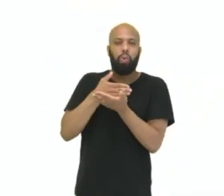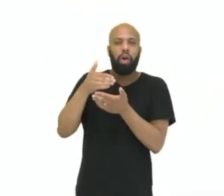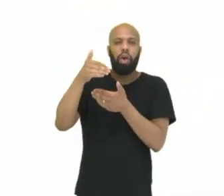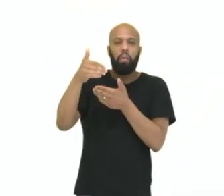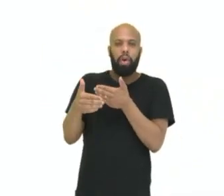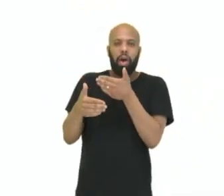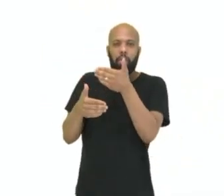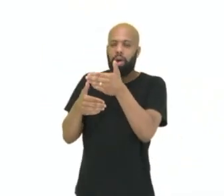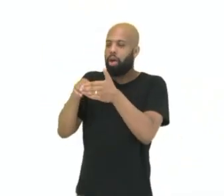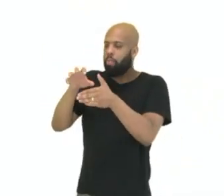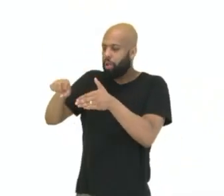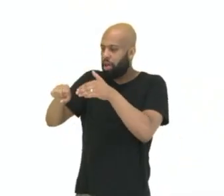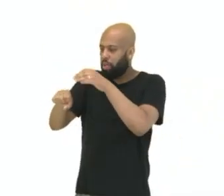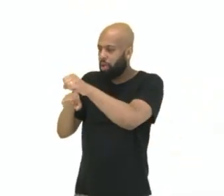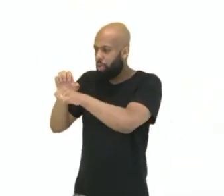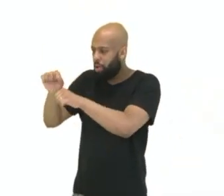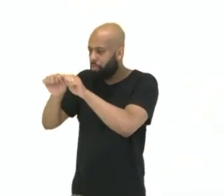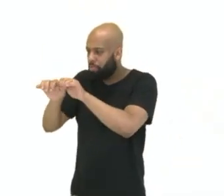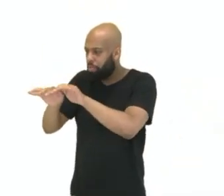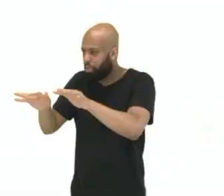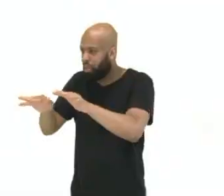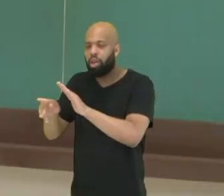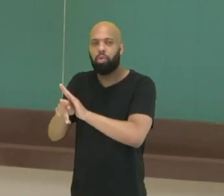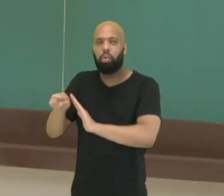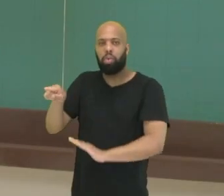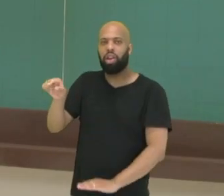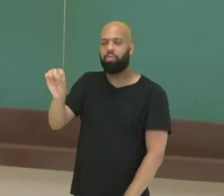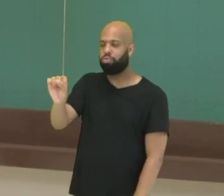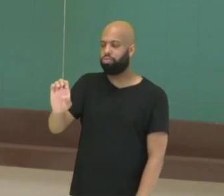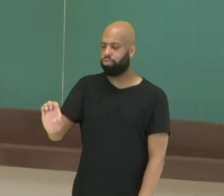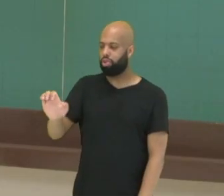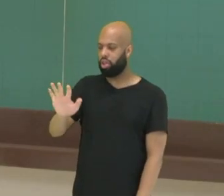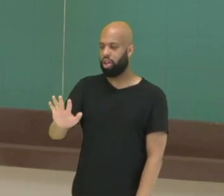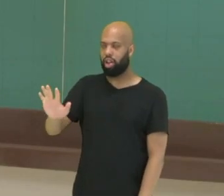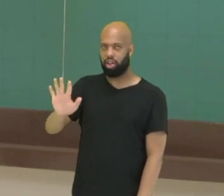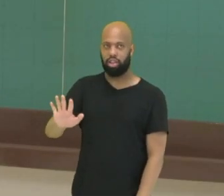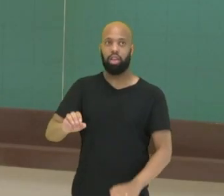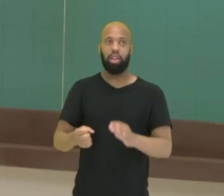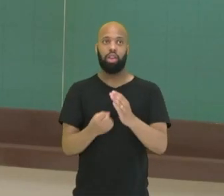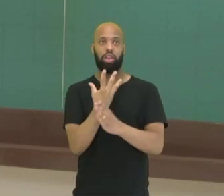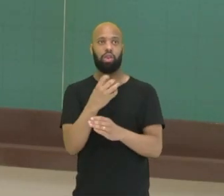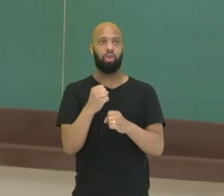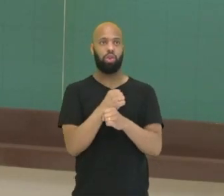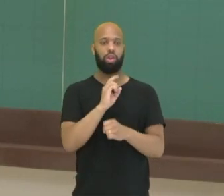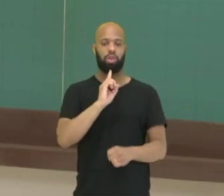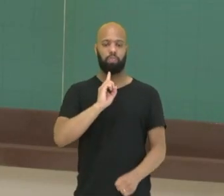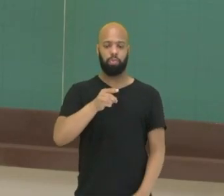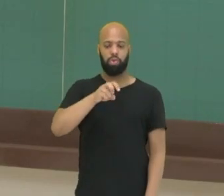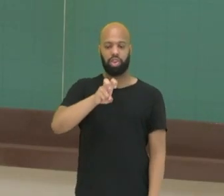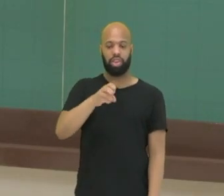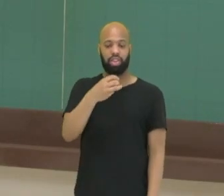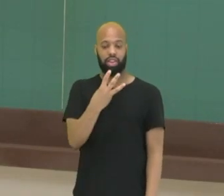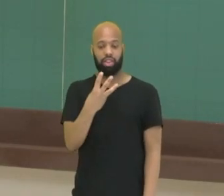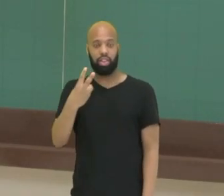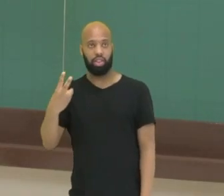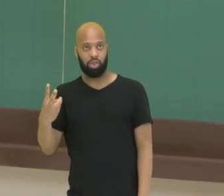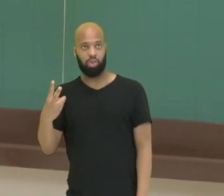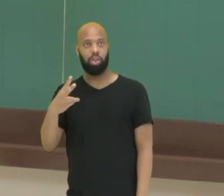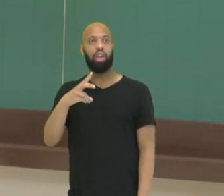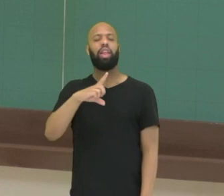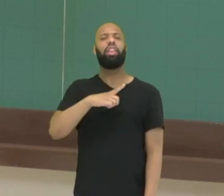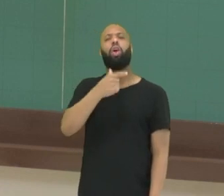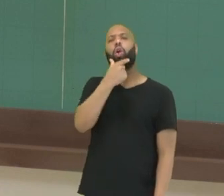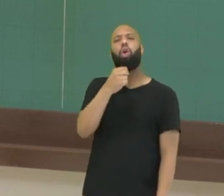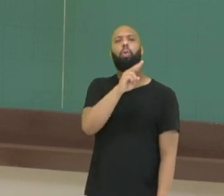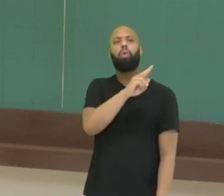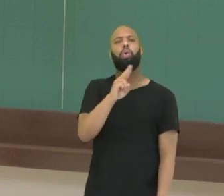de ocupação da porção sudeste do Brasil. Fundado em 1532 por Martim